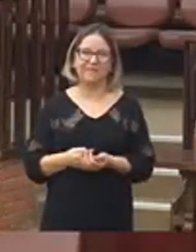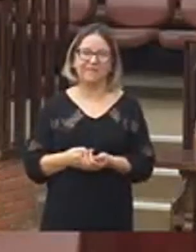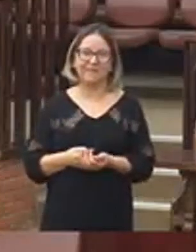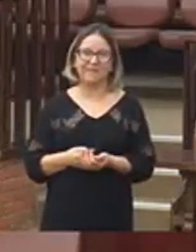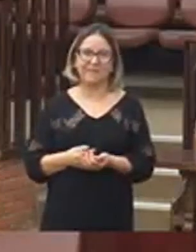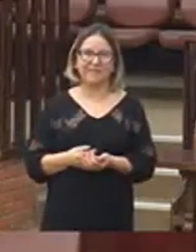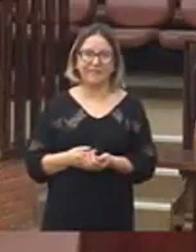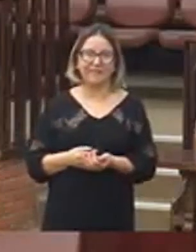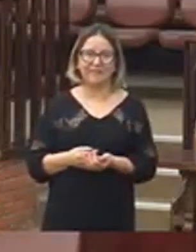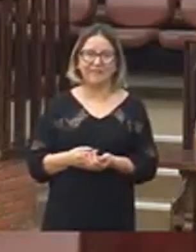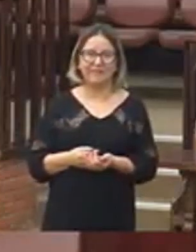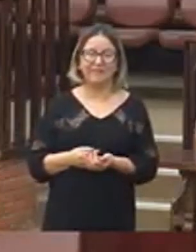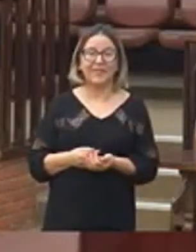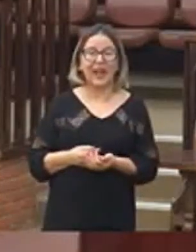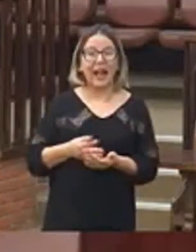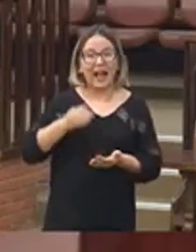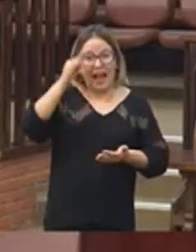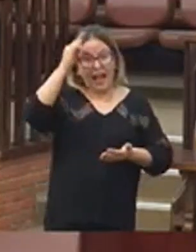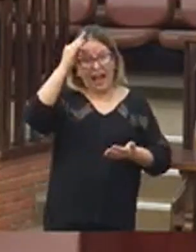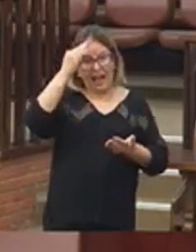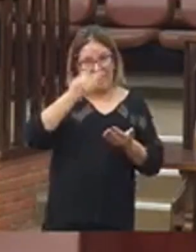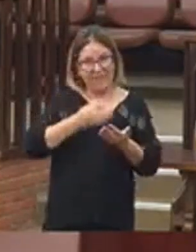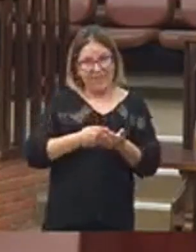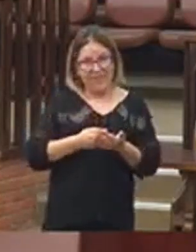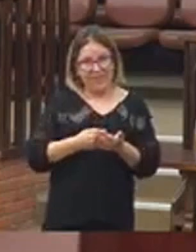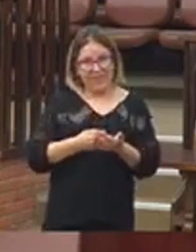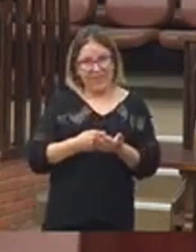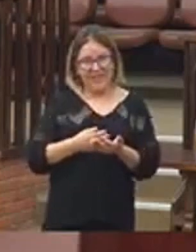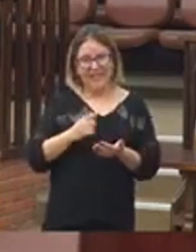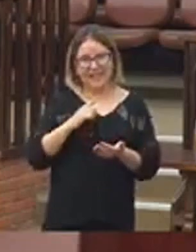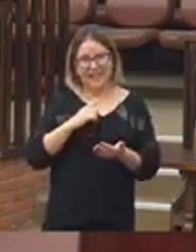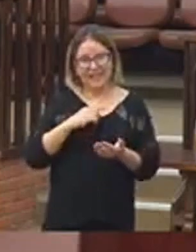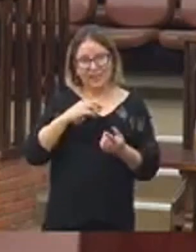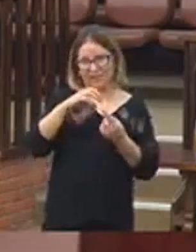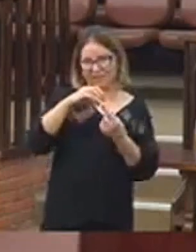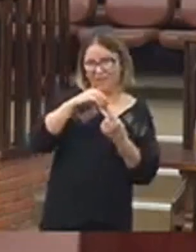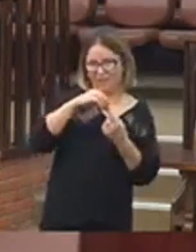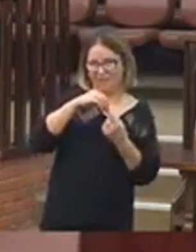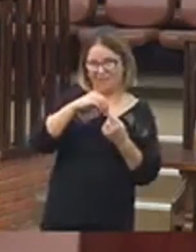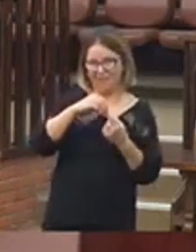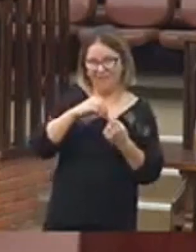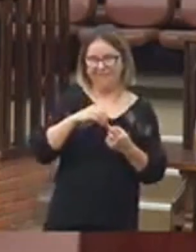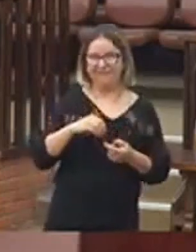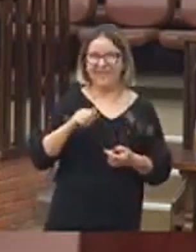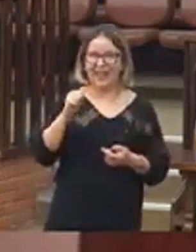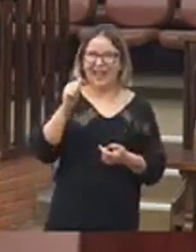um autor. Nós vamos ler Hebreus capítulo